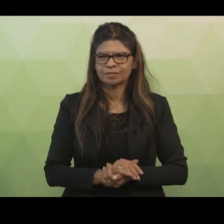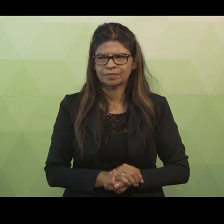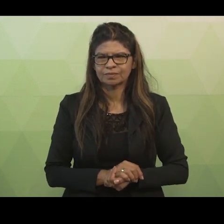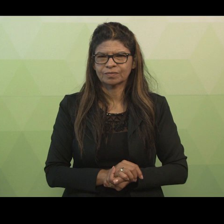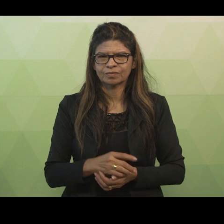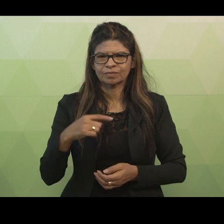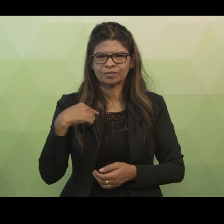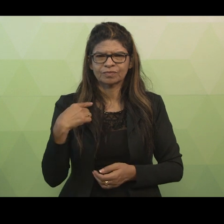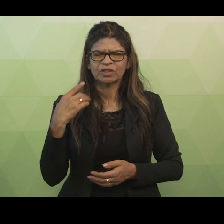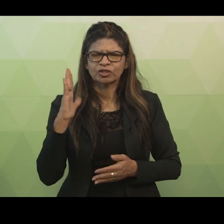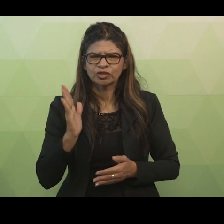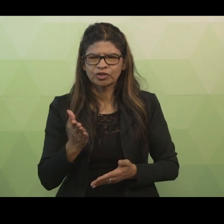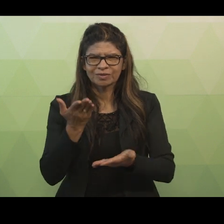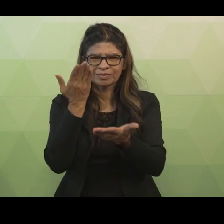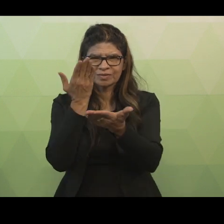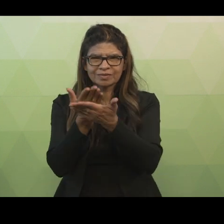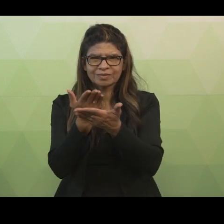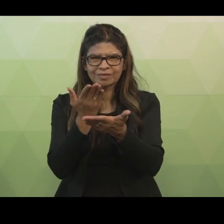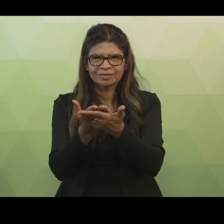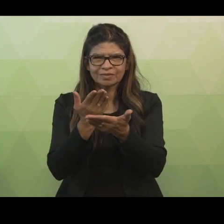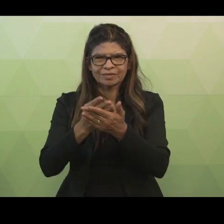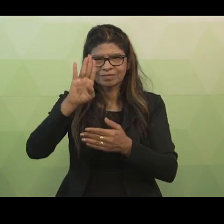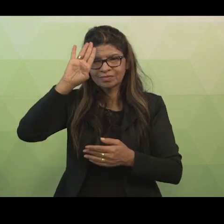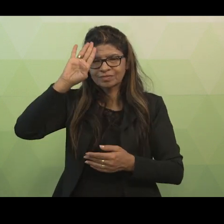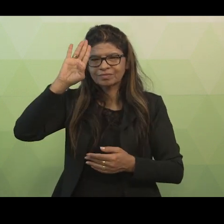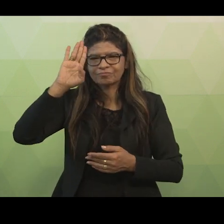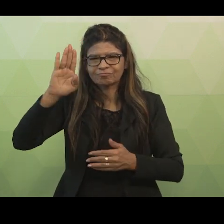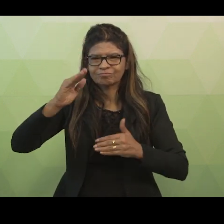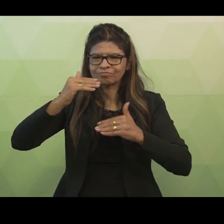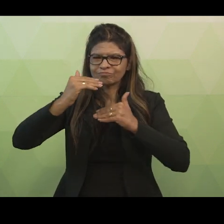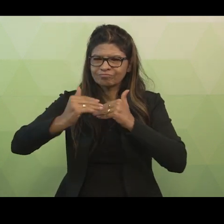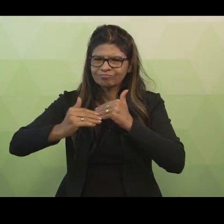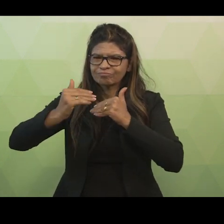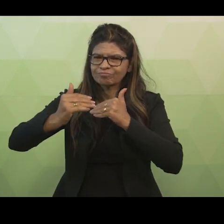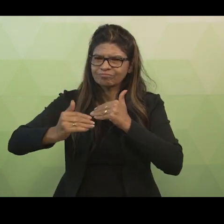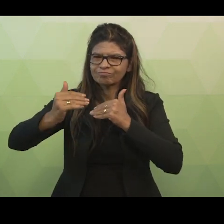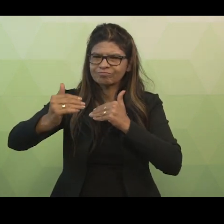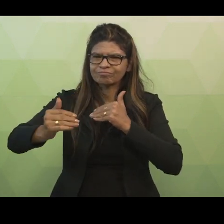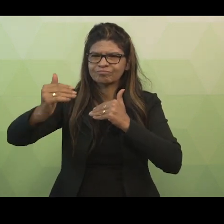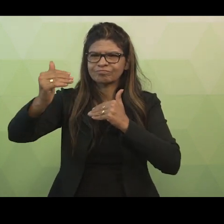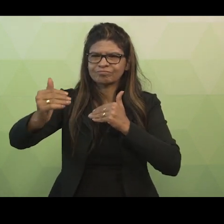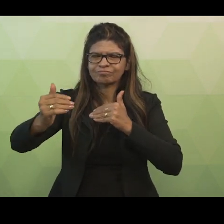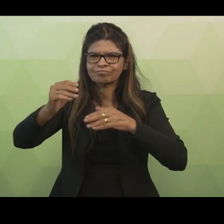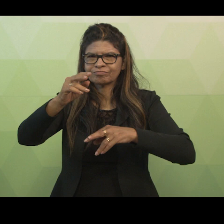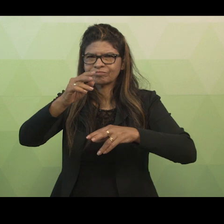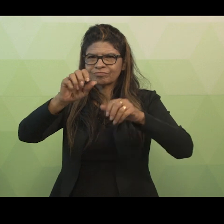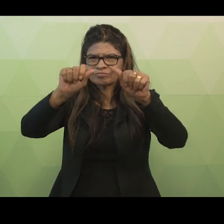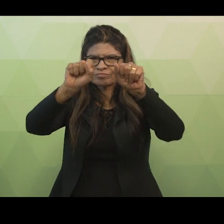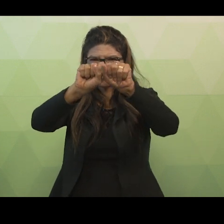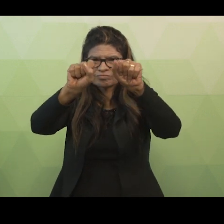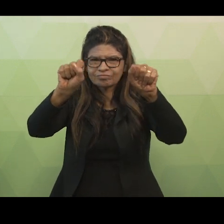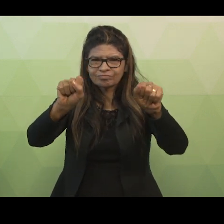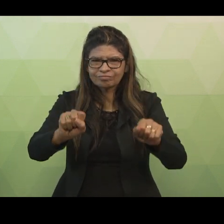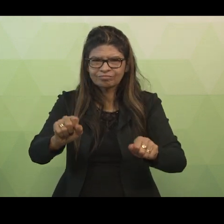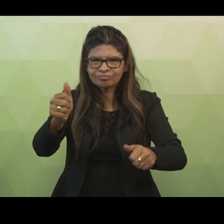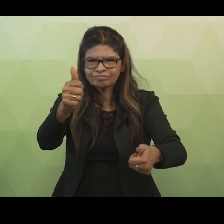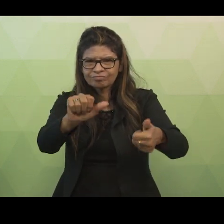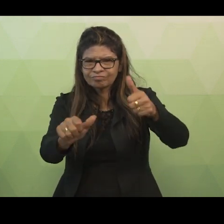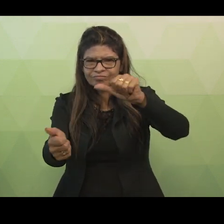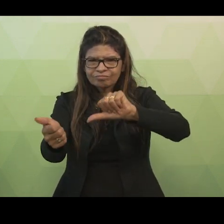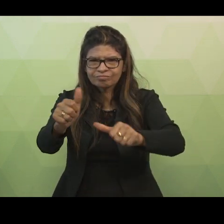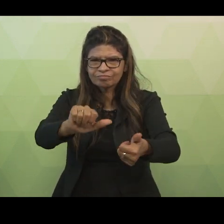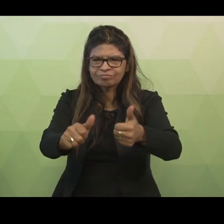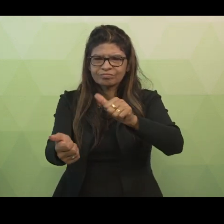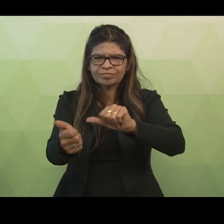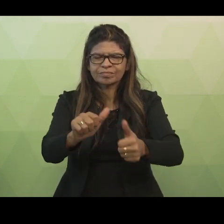a senha informada está correta. Caso os dados estejam corretos e o banco de dados consiga localizá-los,